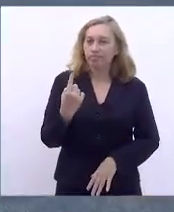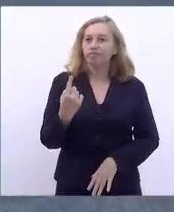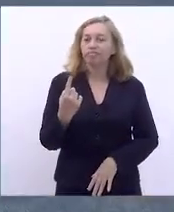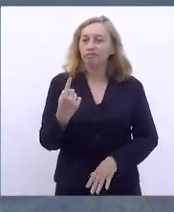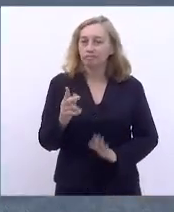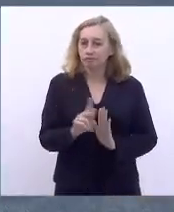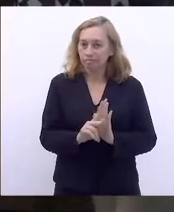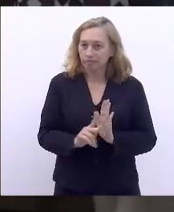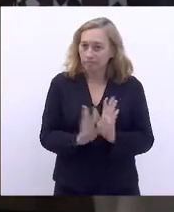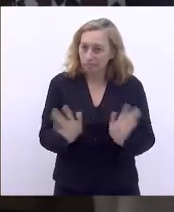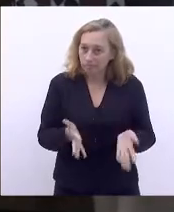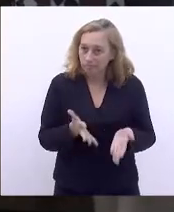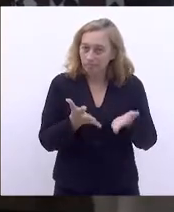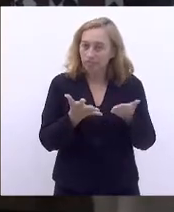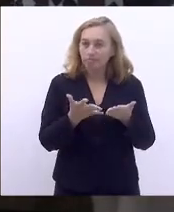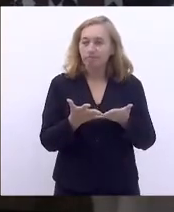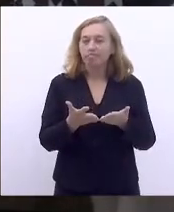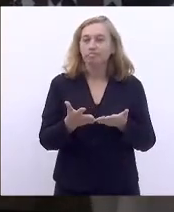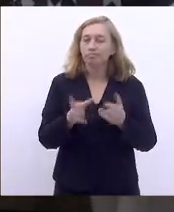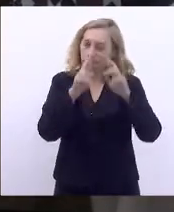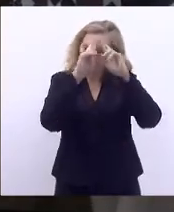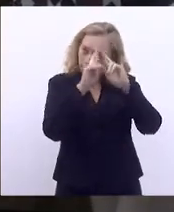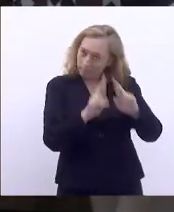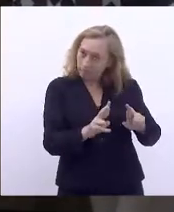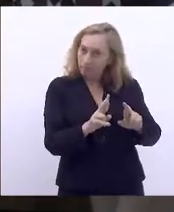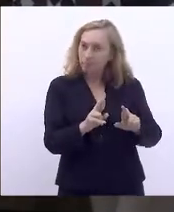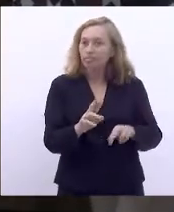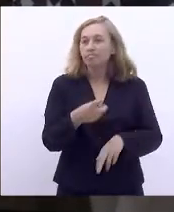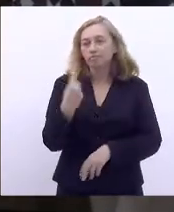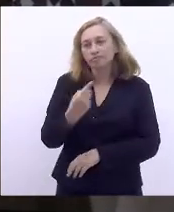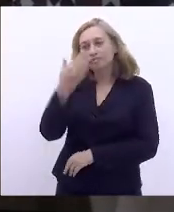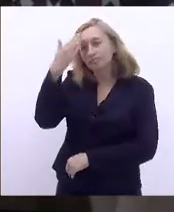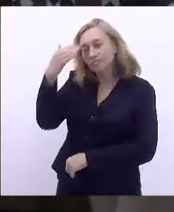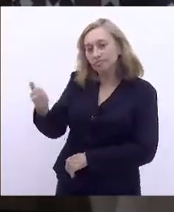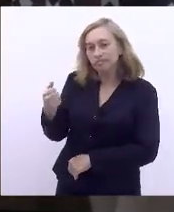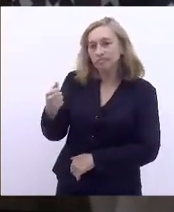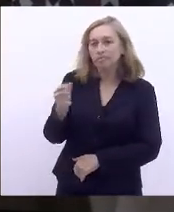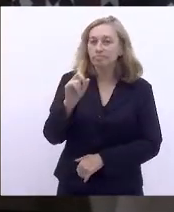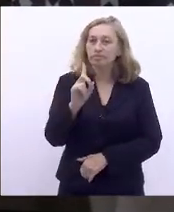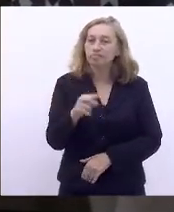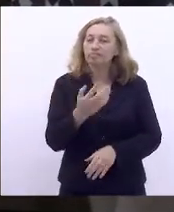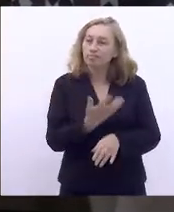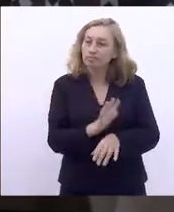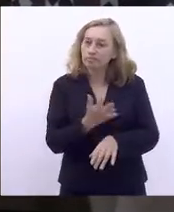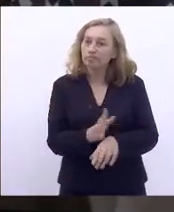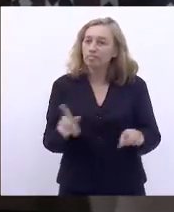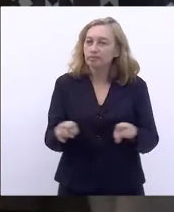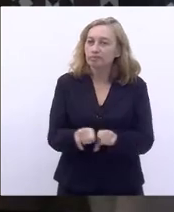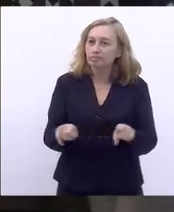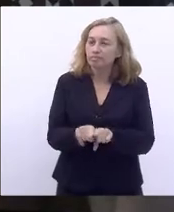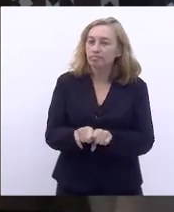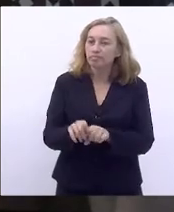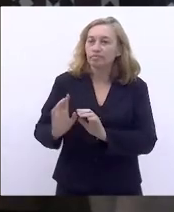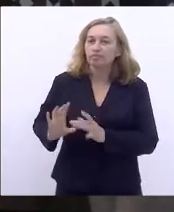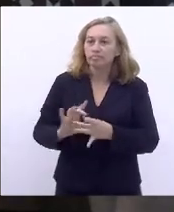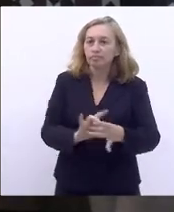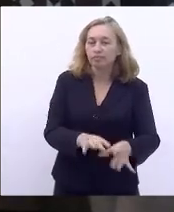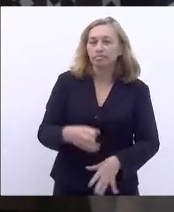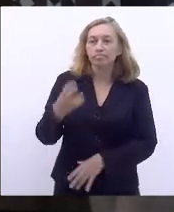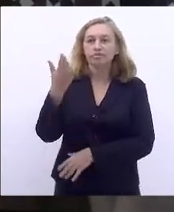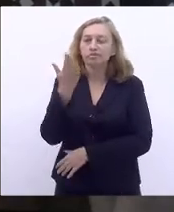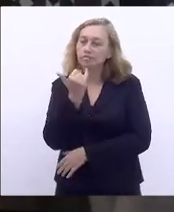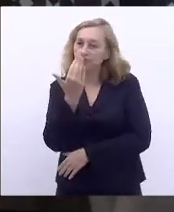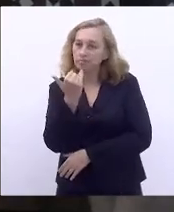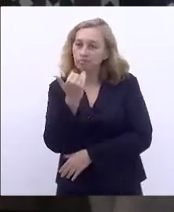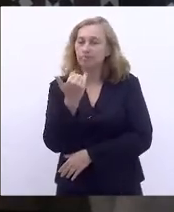excelentes iniciativas e muito respeitosa, porque nós sabemos que essa prática também é atrelada à cultura